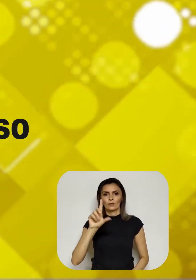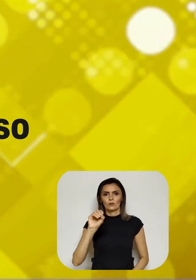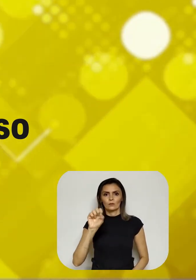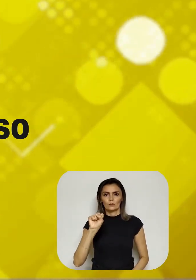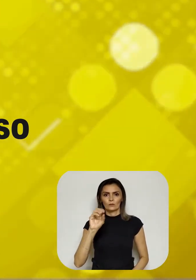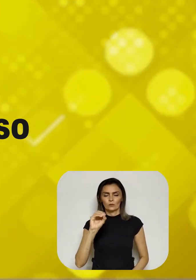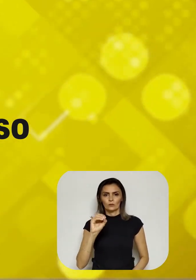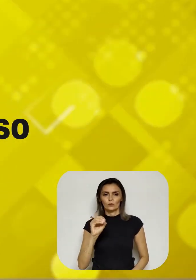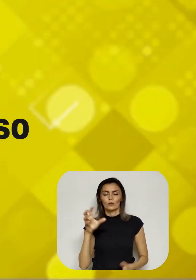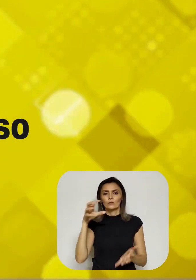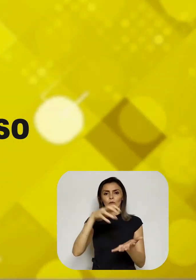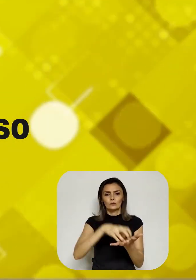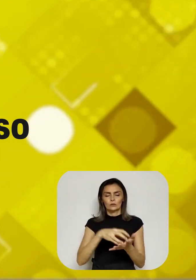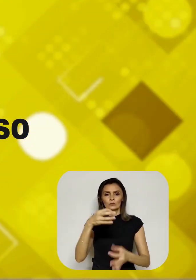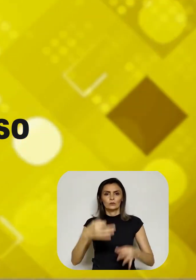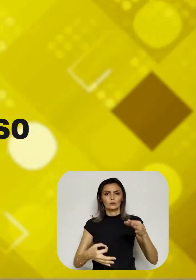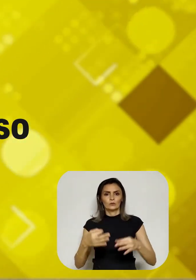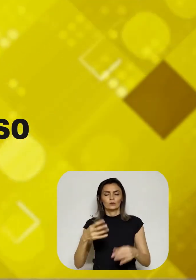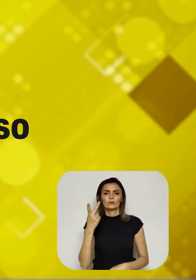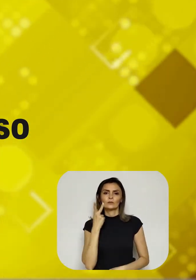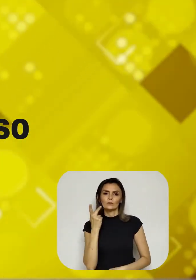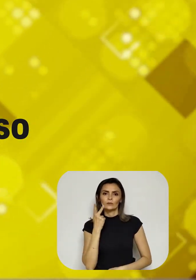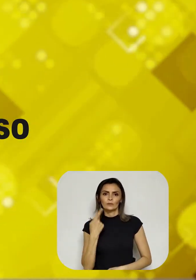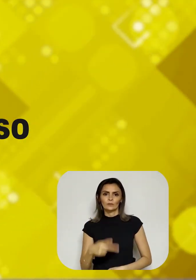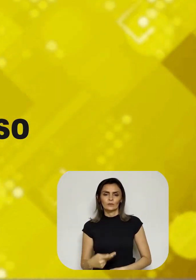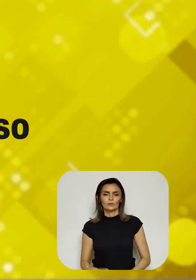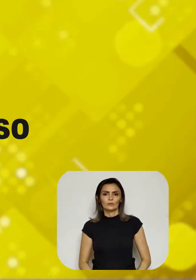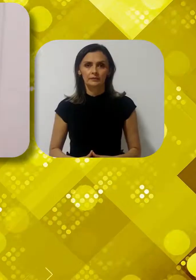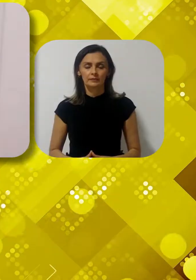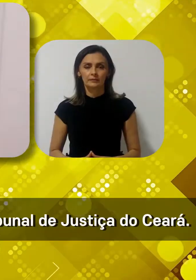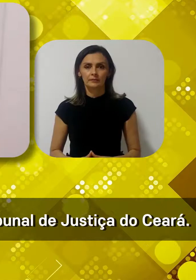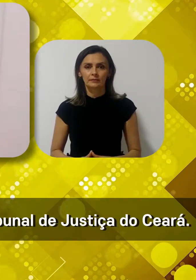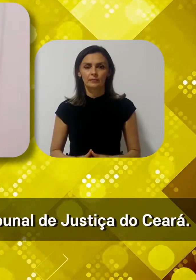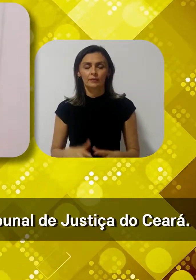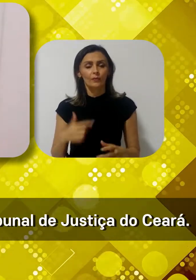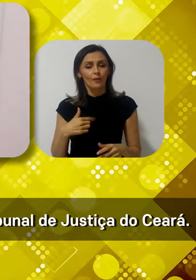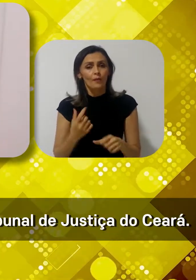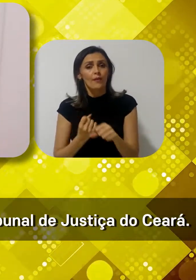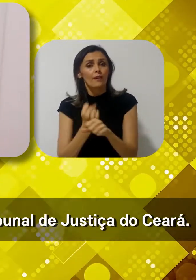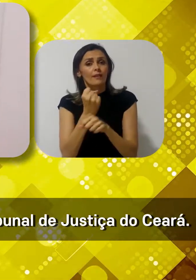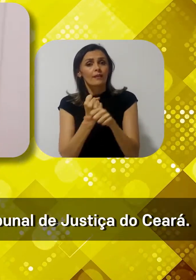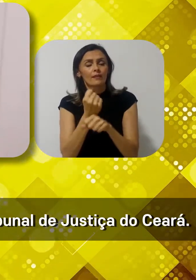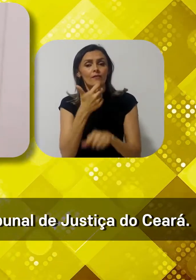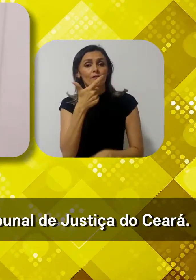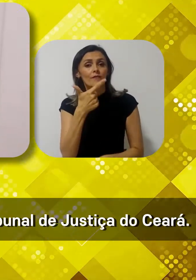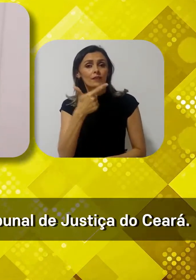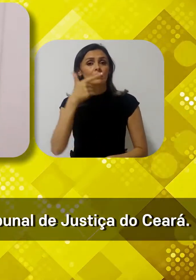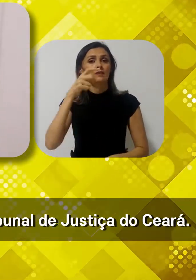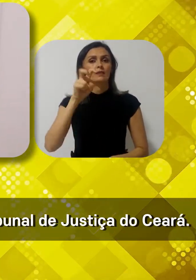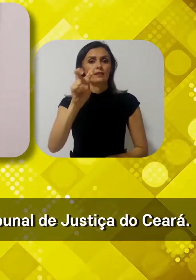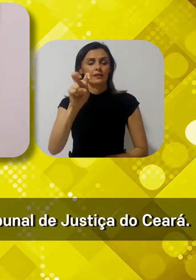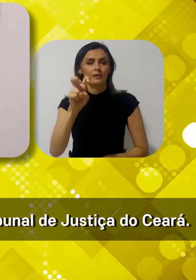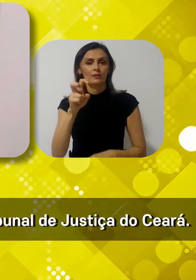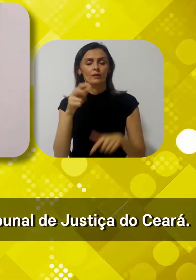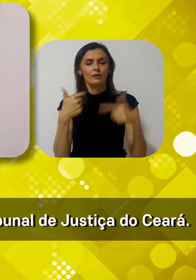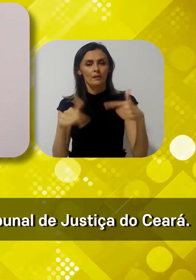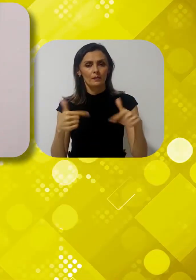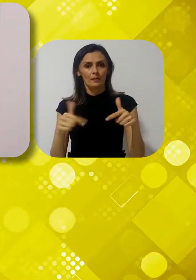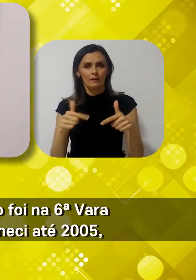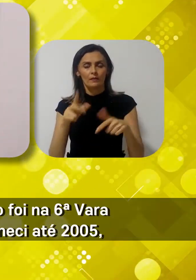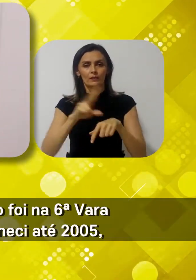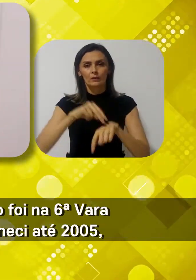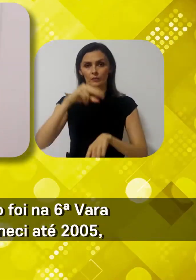Sandro Veloso, servidor da Justiça do Ceará. Tenho 25 anos de trabalho no Tribunal de Justiça do Ceará.